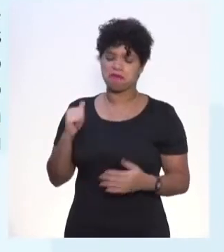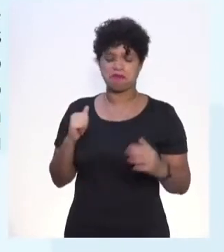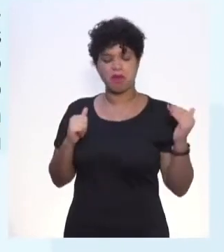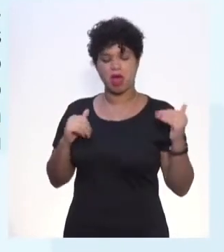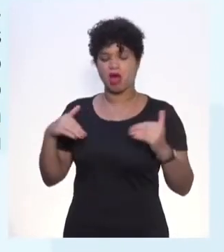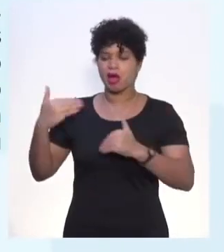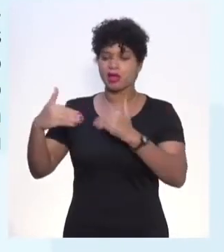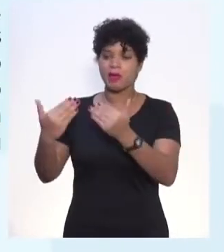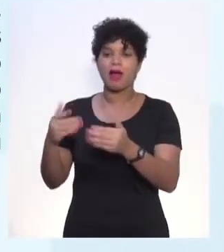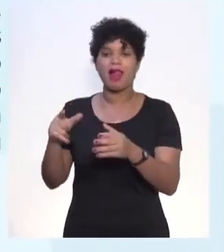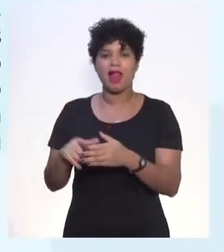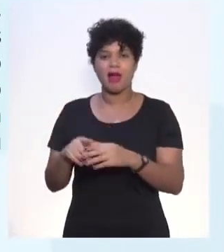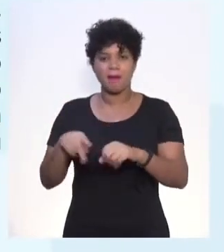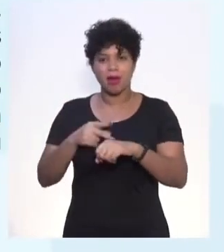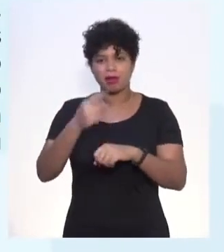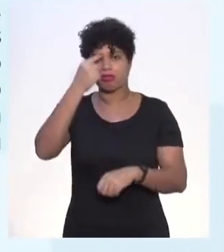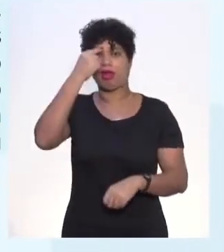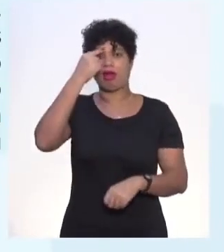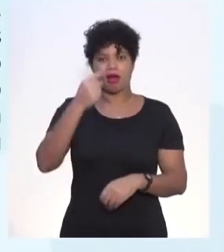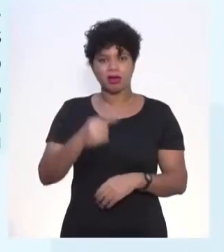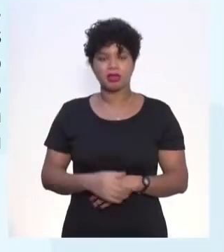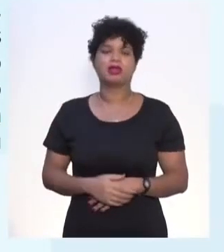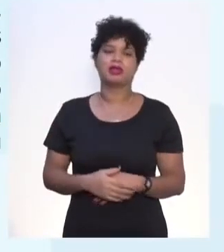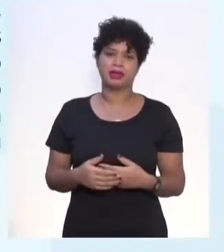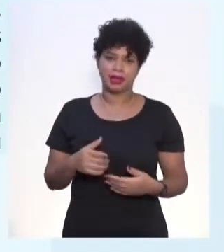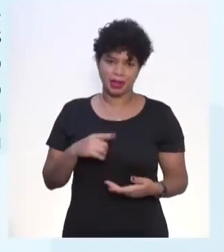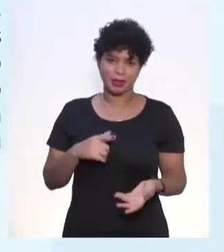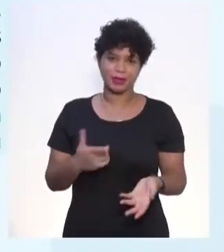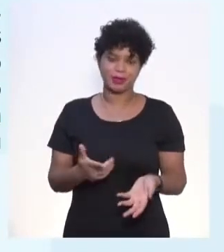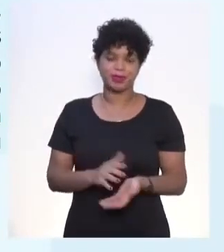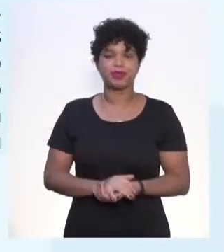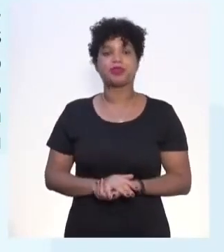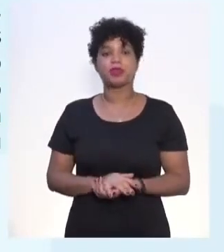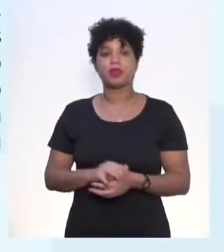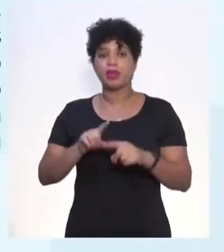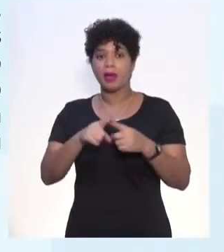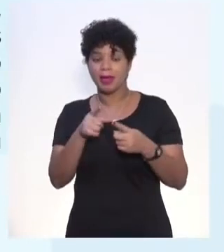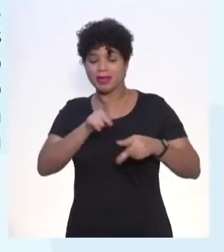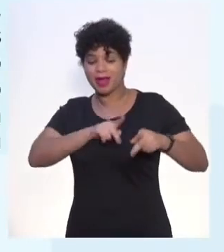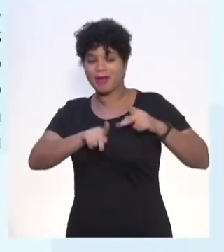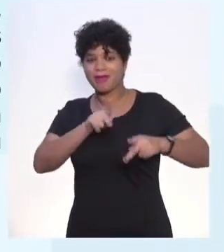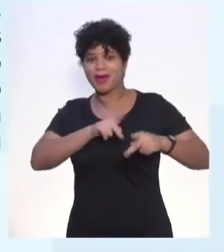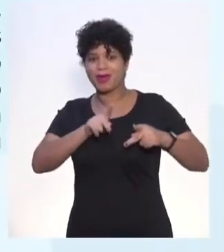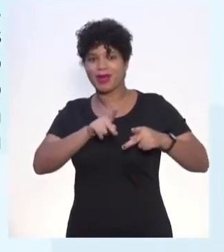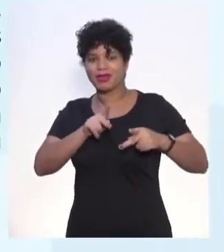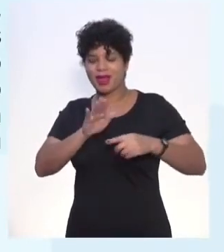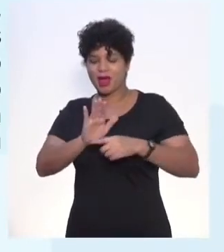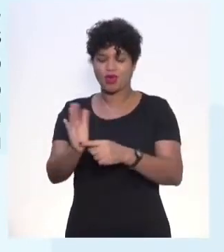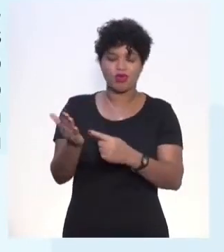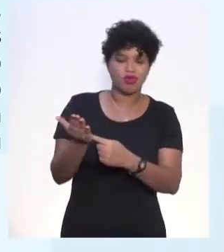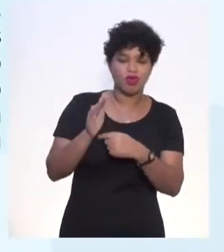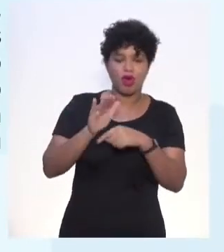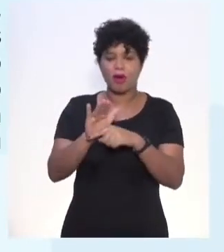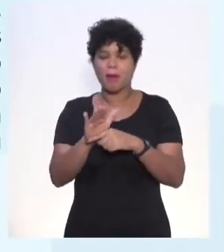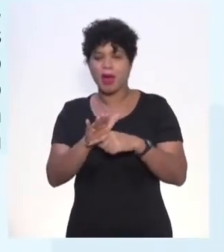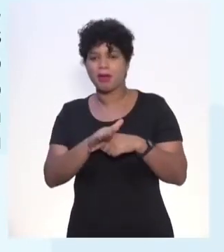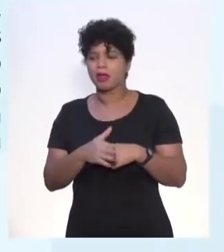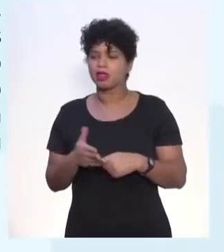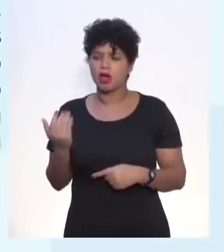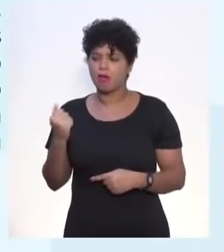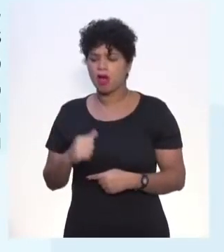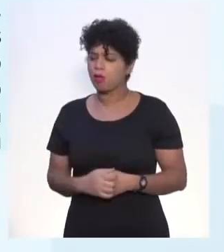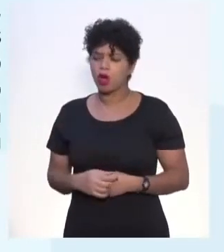frente na própria Índia, dominada pelos ingleses aí. Com o apoio da população, a rebelião logo se transformou em um